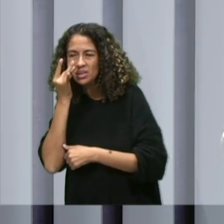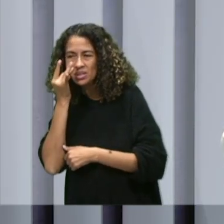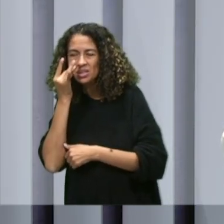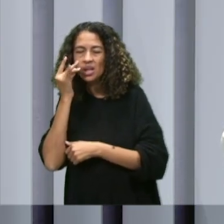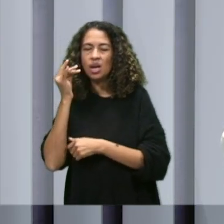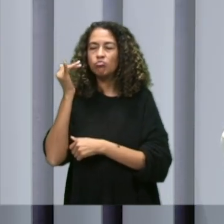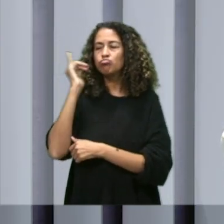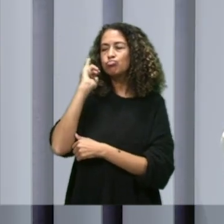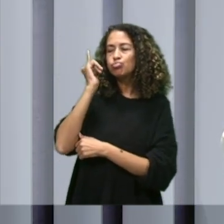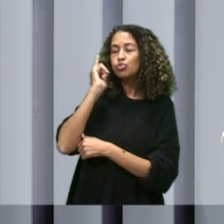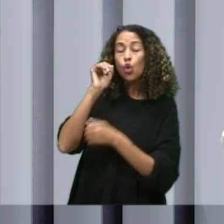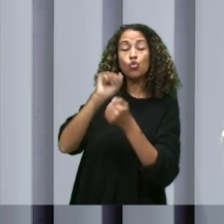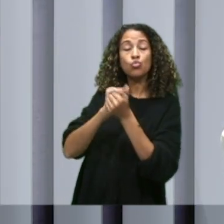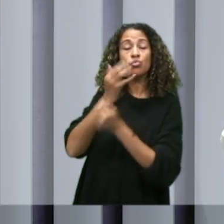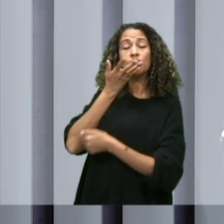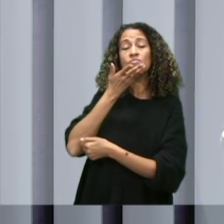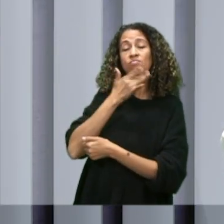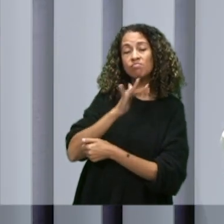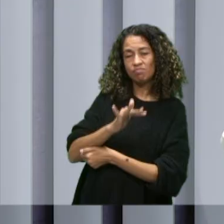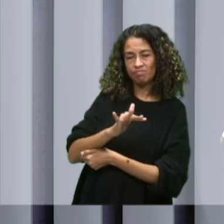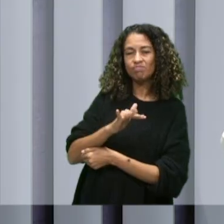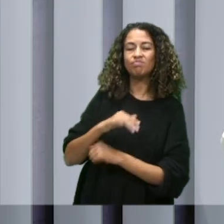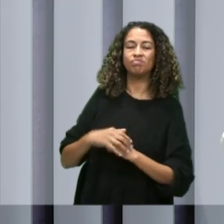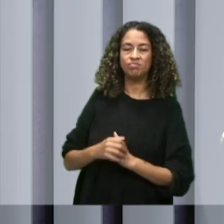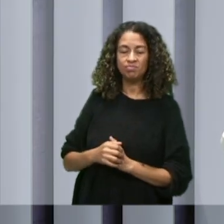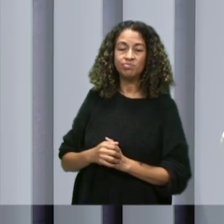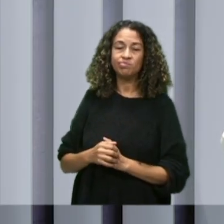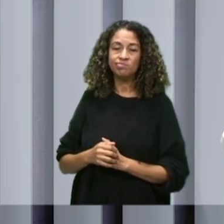as crianças. Então,